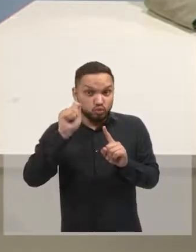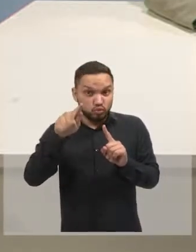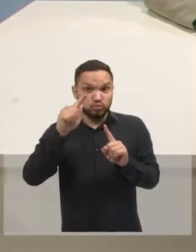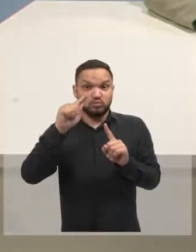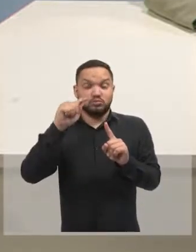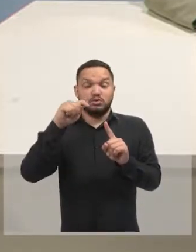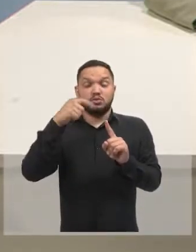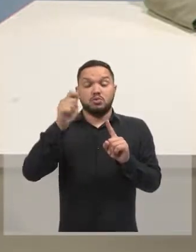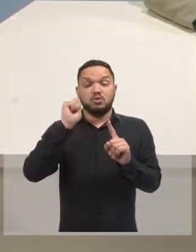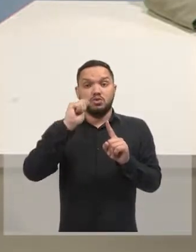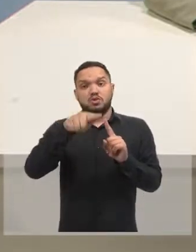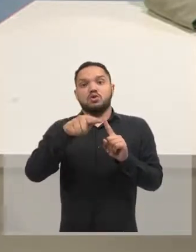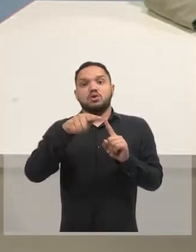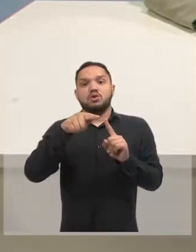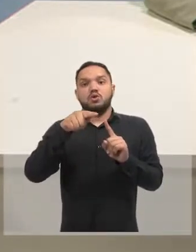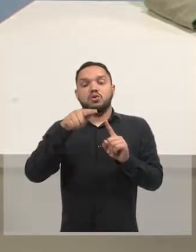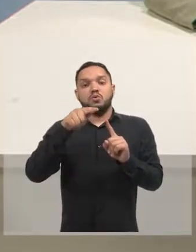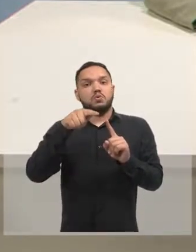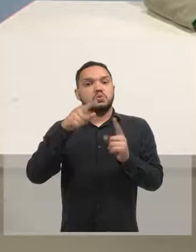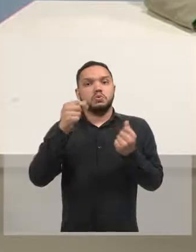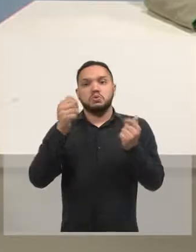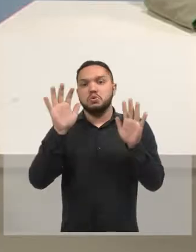públicas. E as privadas também vão fechar.